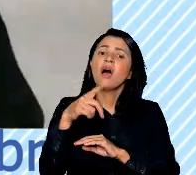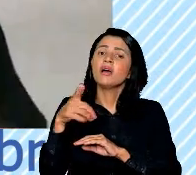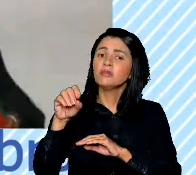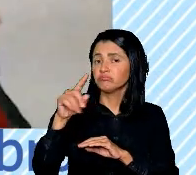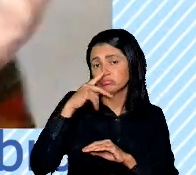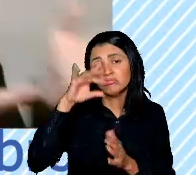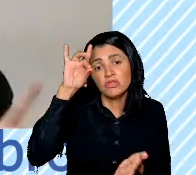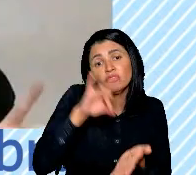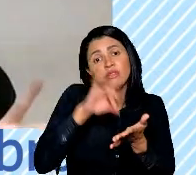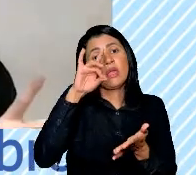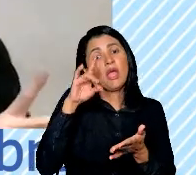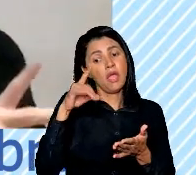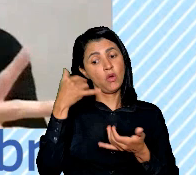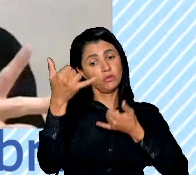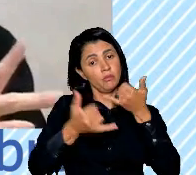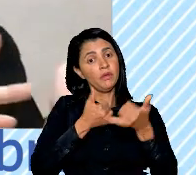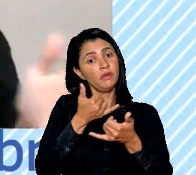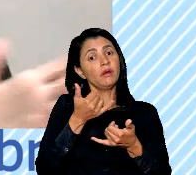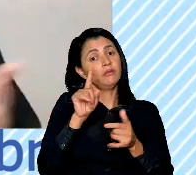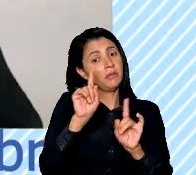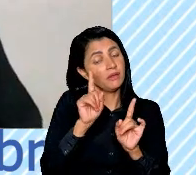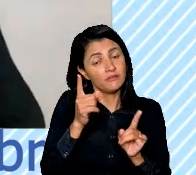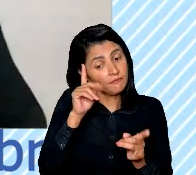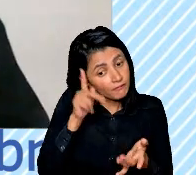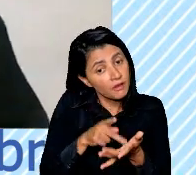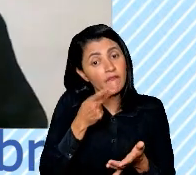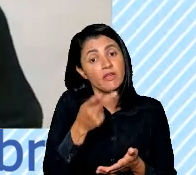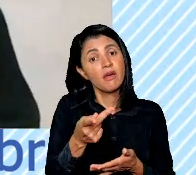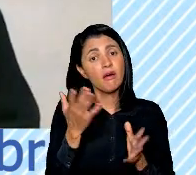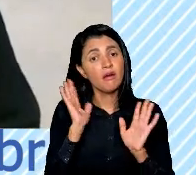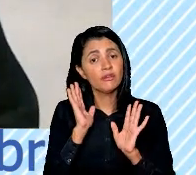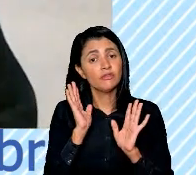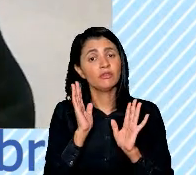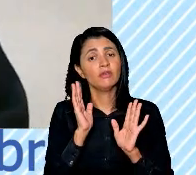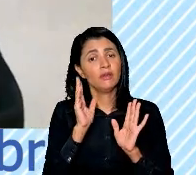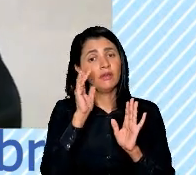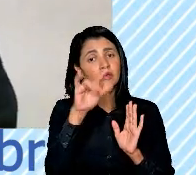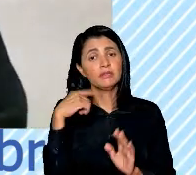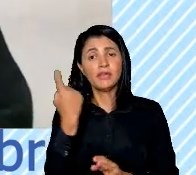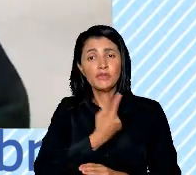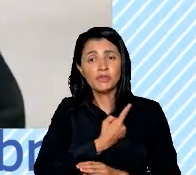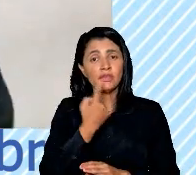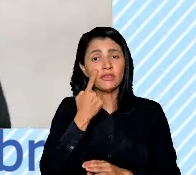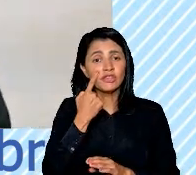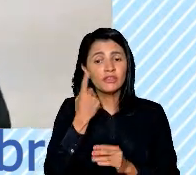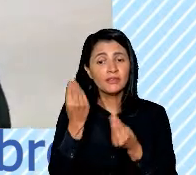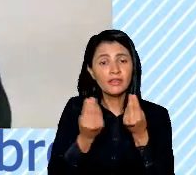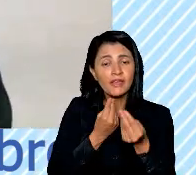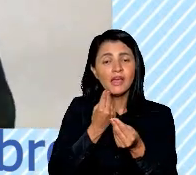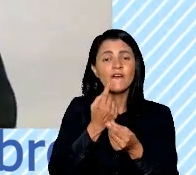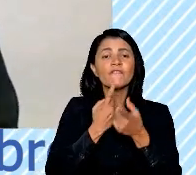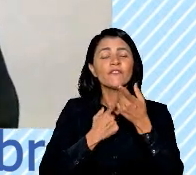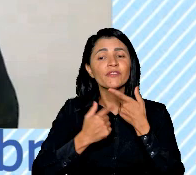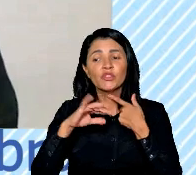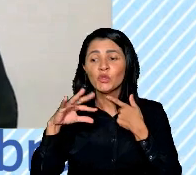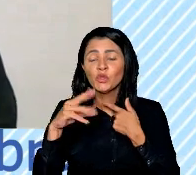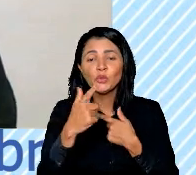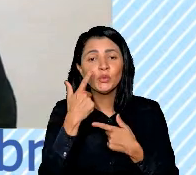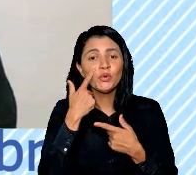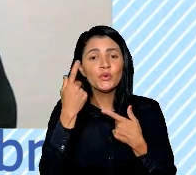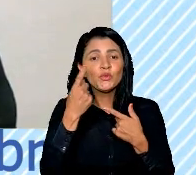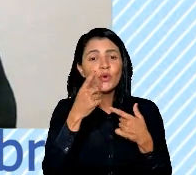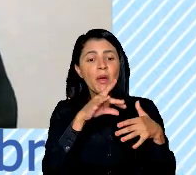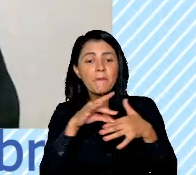legítimo. Eu estou brincando, mas porém não muito. Se nós levarmos a todos os desejos para